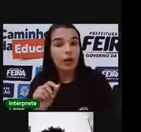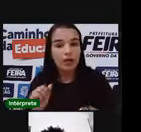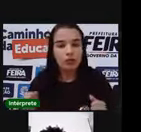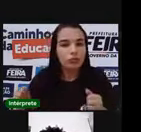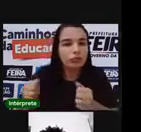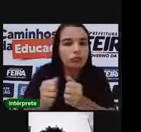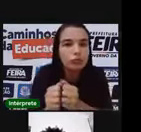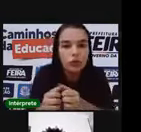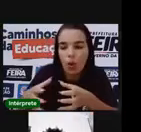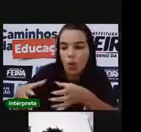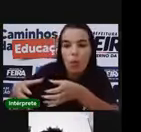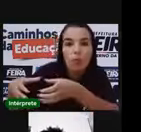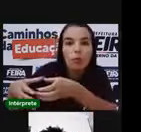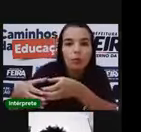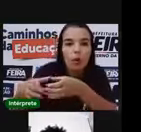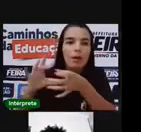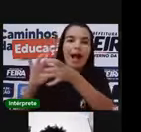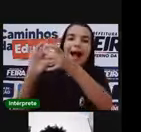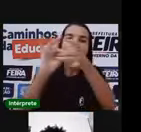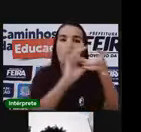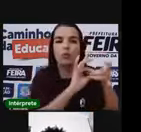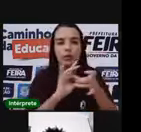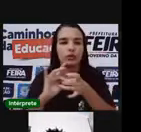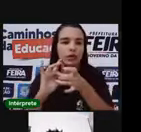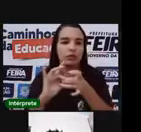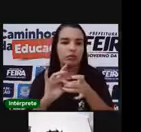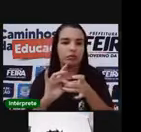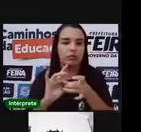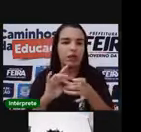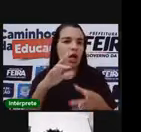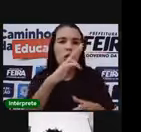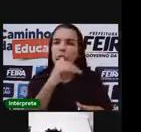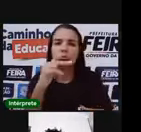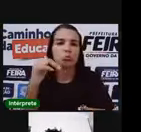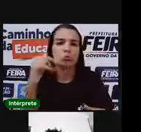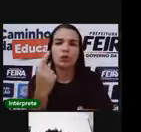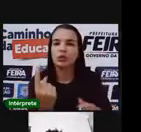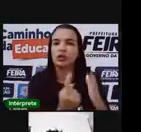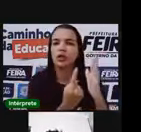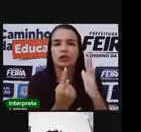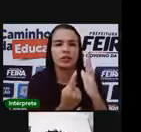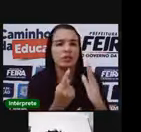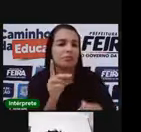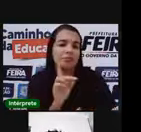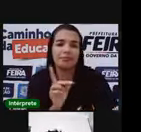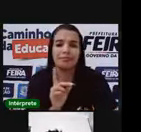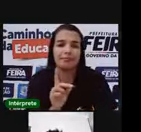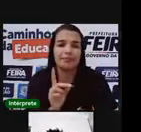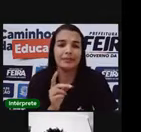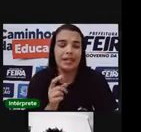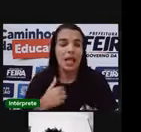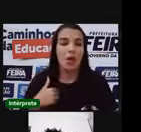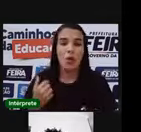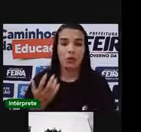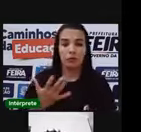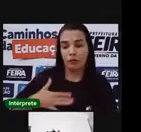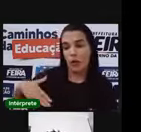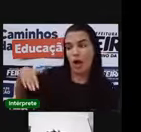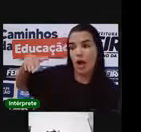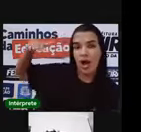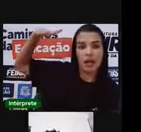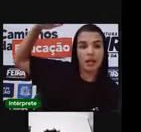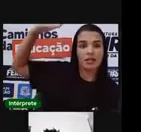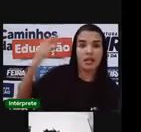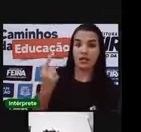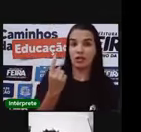de coletividade. Eu não posso ter sozinho, eu não posso ser sozinha. Eu não posso crescer sozinha, eu não posso